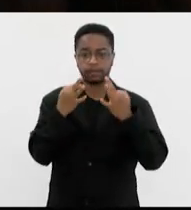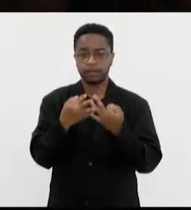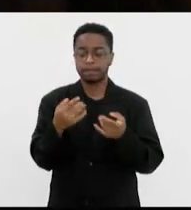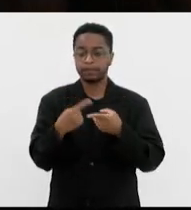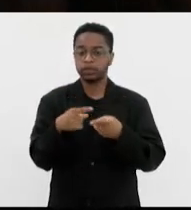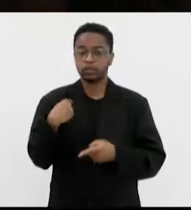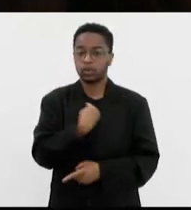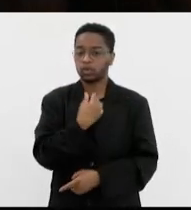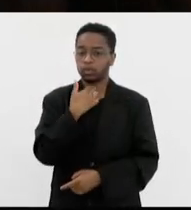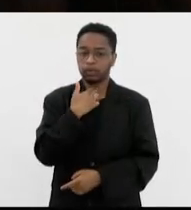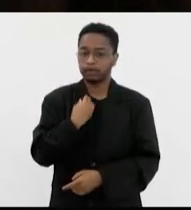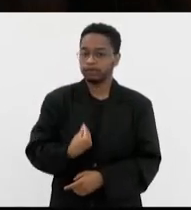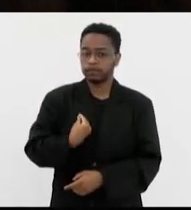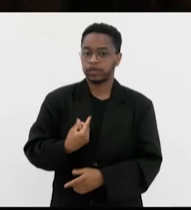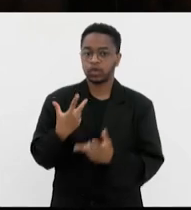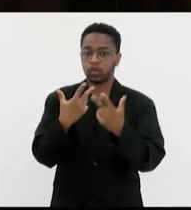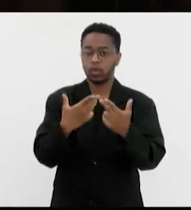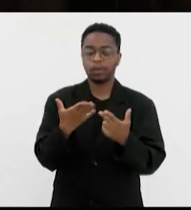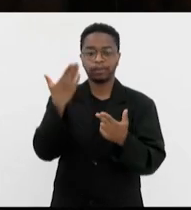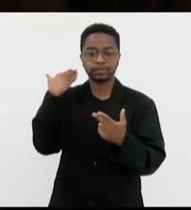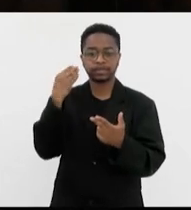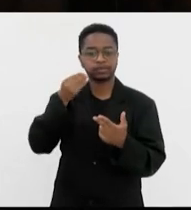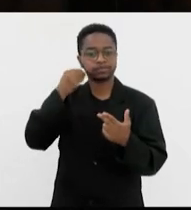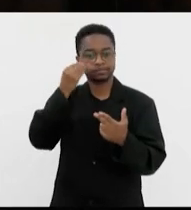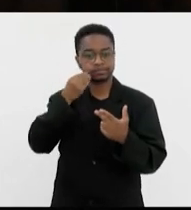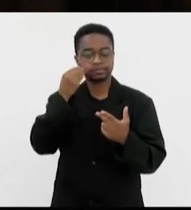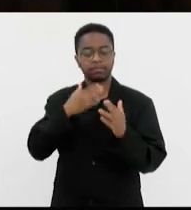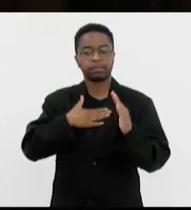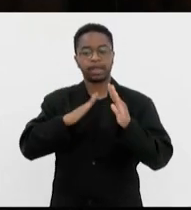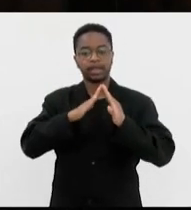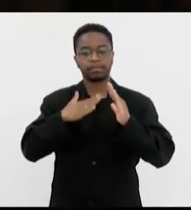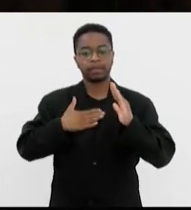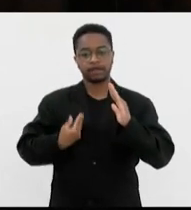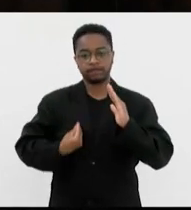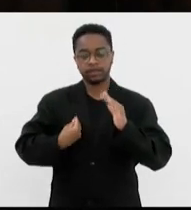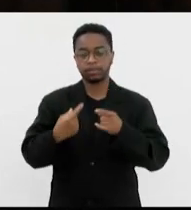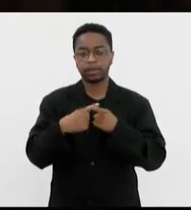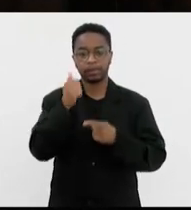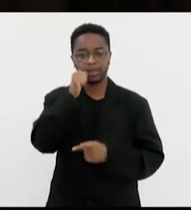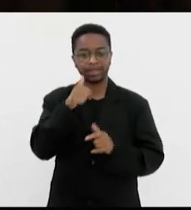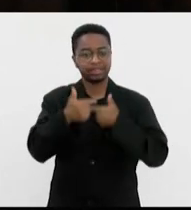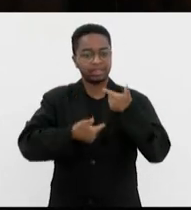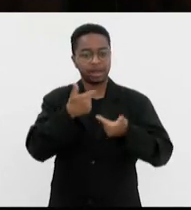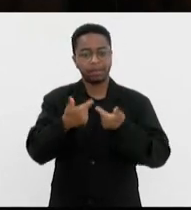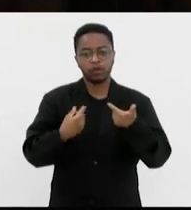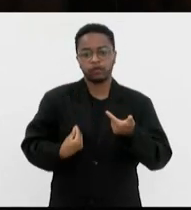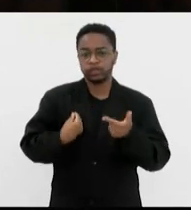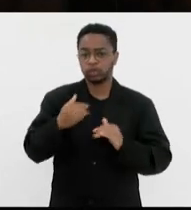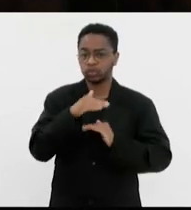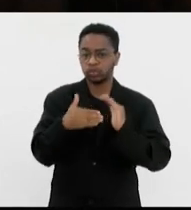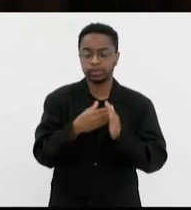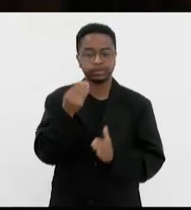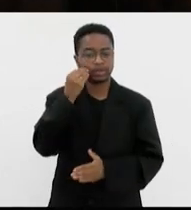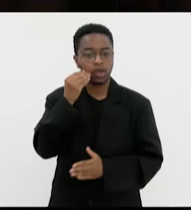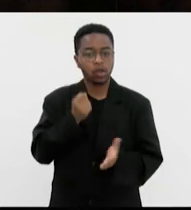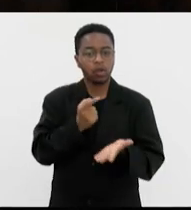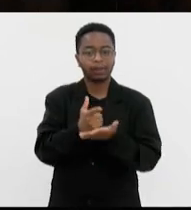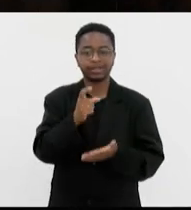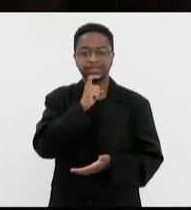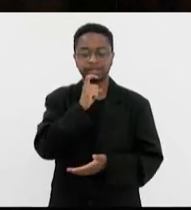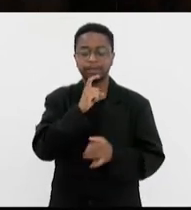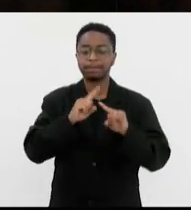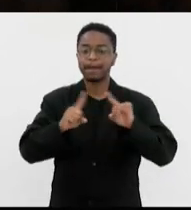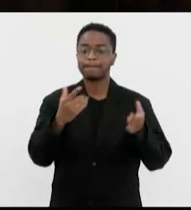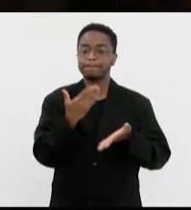presidente, pelo que passamos no outro Minha Casa Minha Vida, de uma senhora que trabalhou a vida toda para ter uma geladeira, perdeu tudo